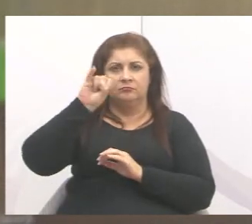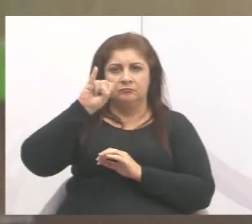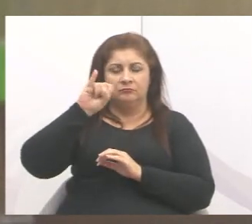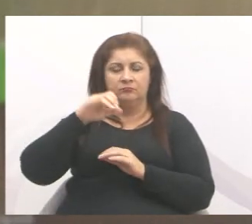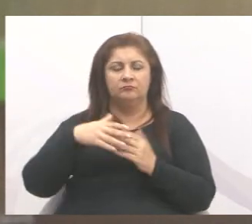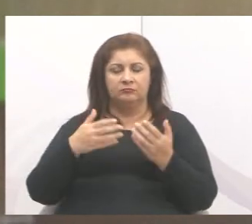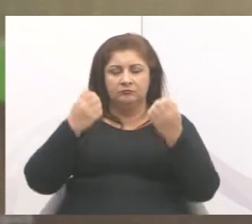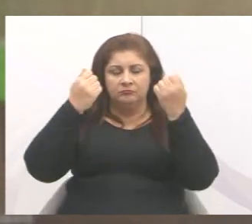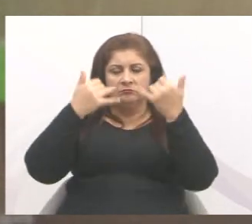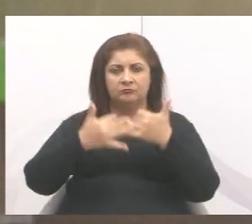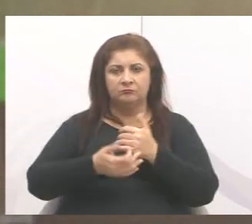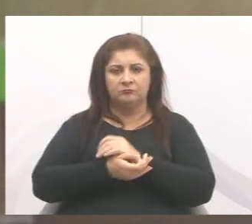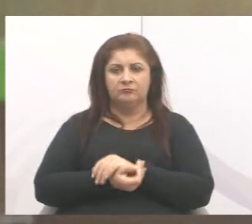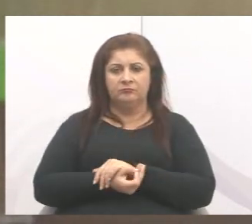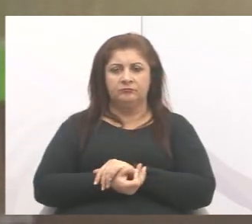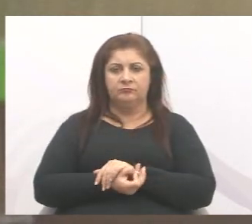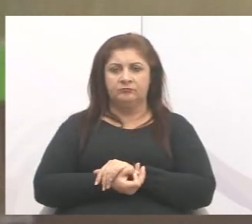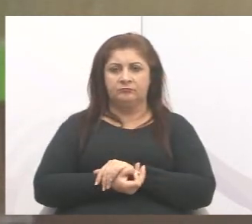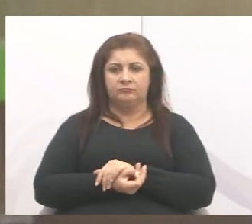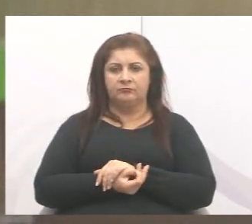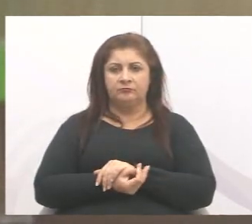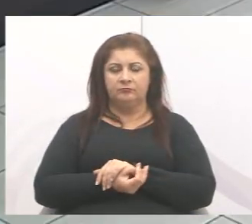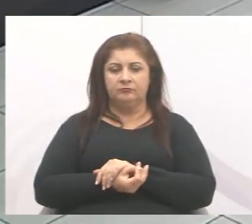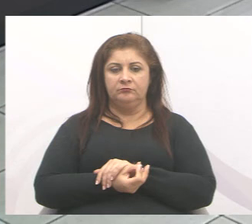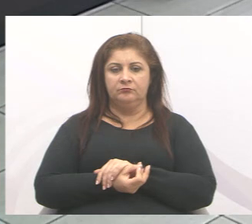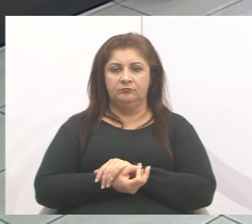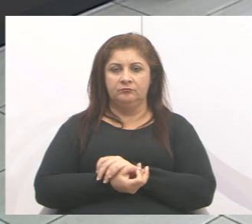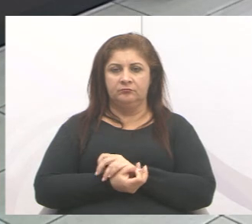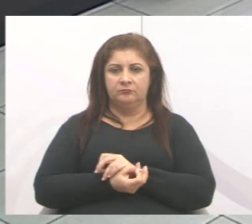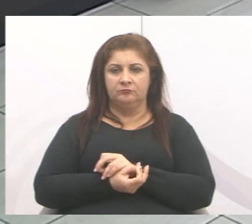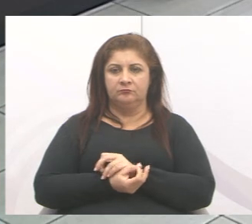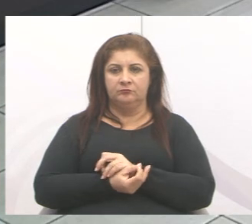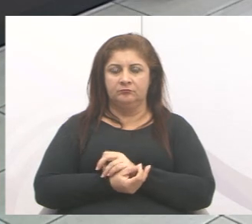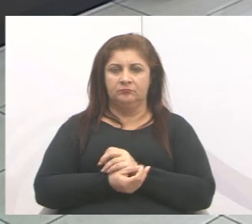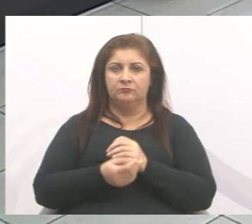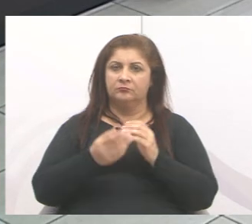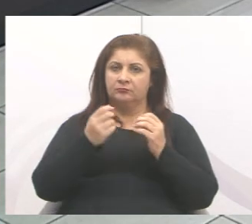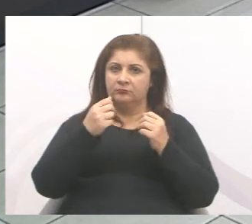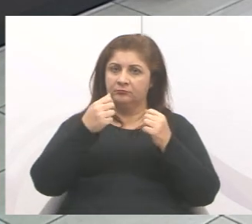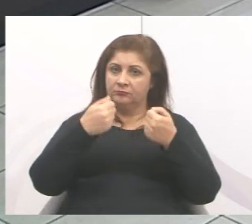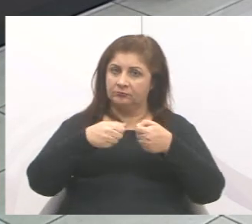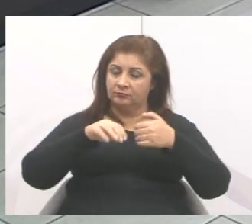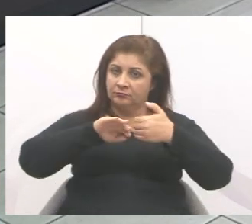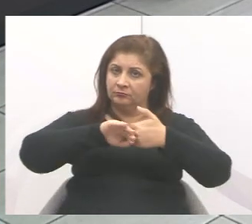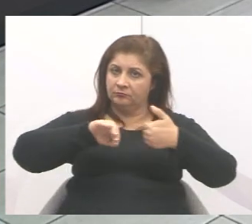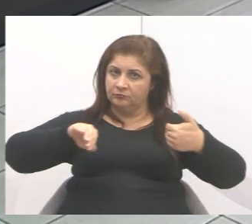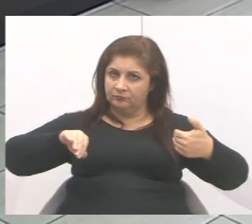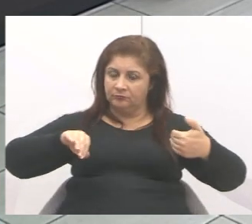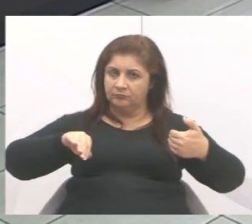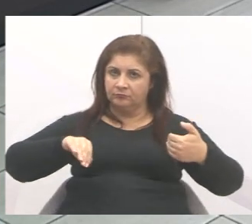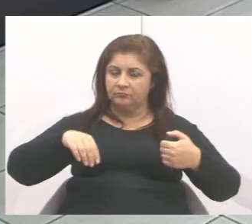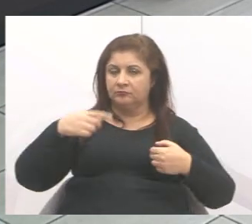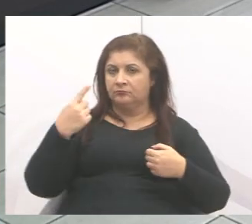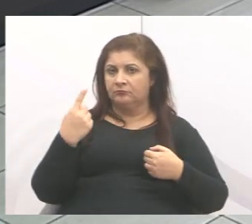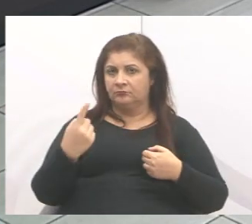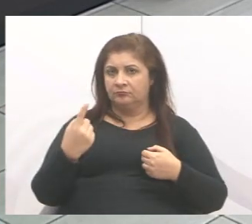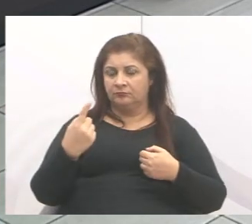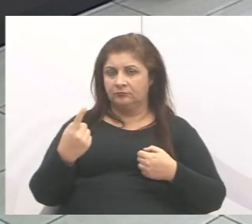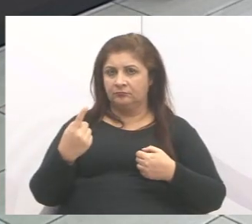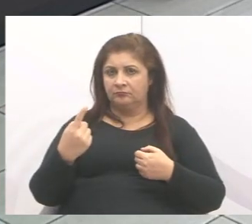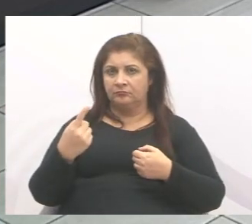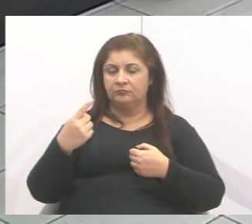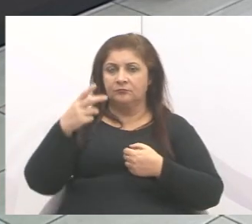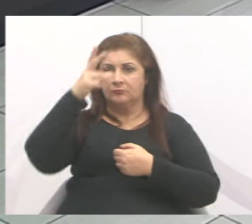Teria alguma informação para a gente? Aqui a gente tem que separar duas coisas, né? O primeiro, a prefeitura tem um contrato